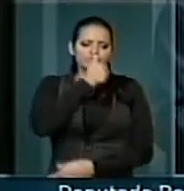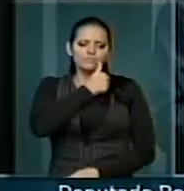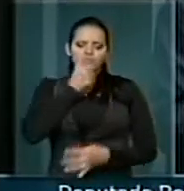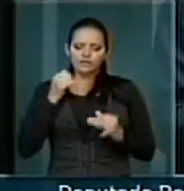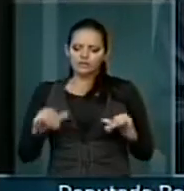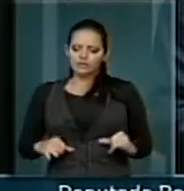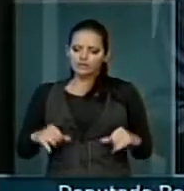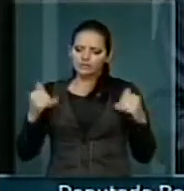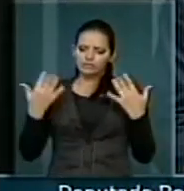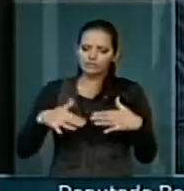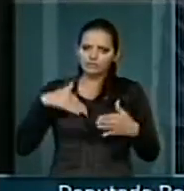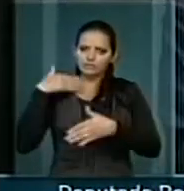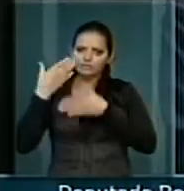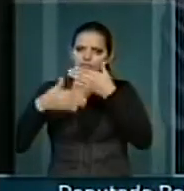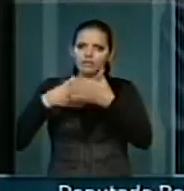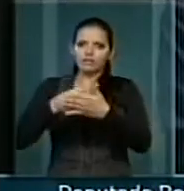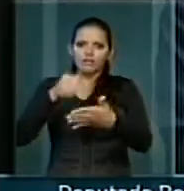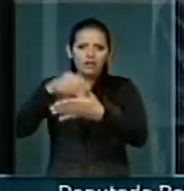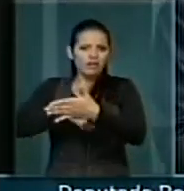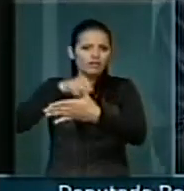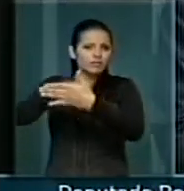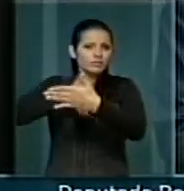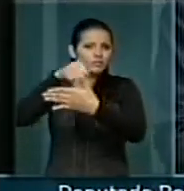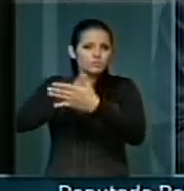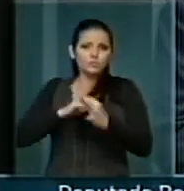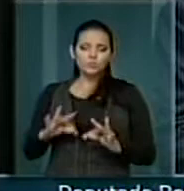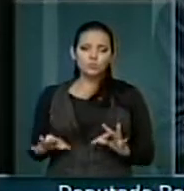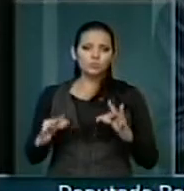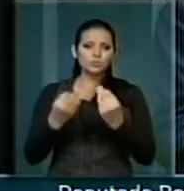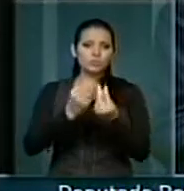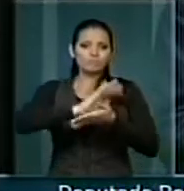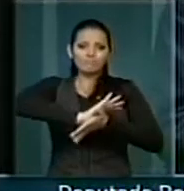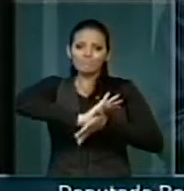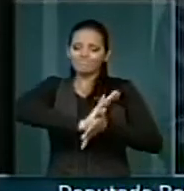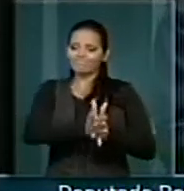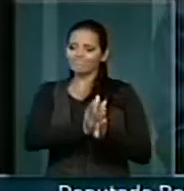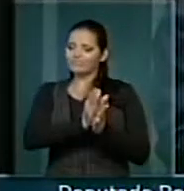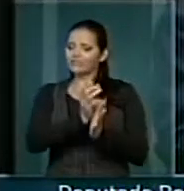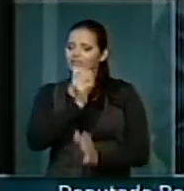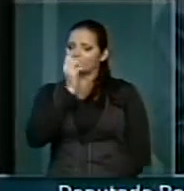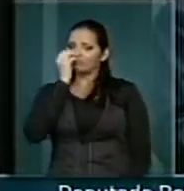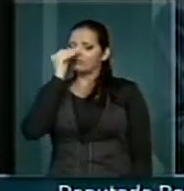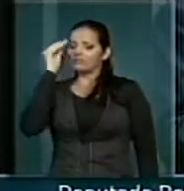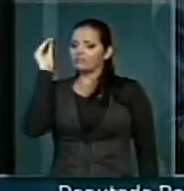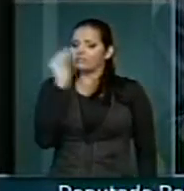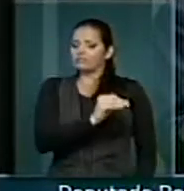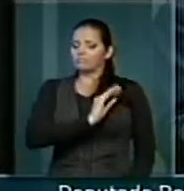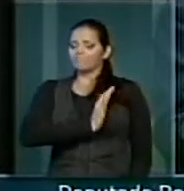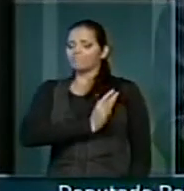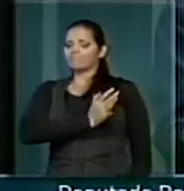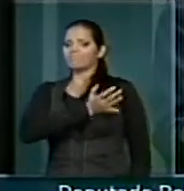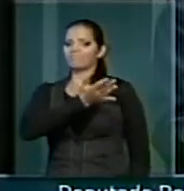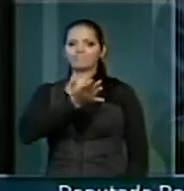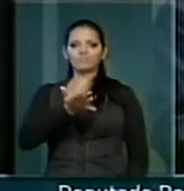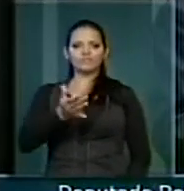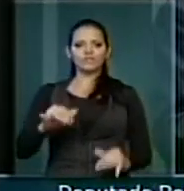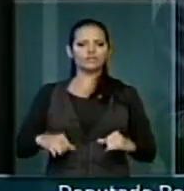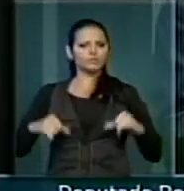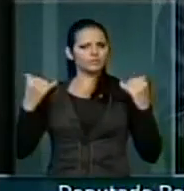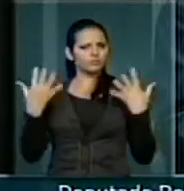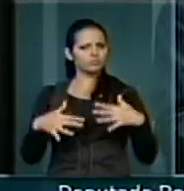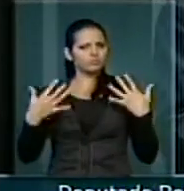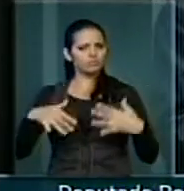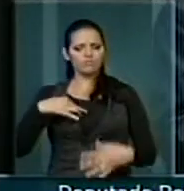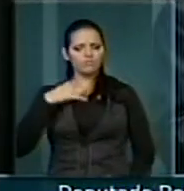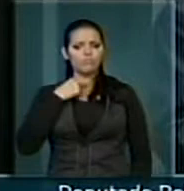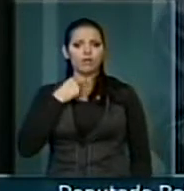sua trajetória, quando enfrentou todas as modalidades de discriminação, de preconceito, não pode,